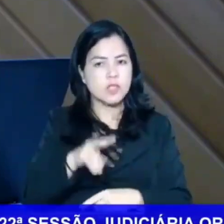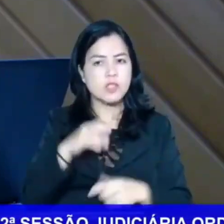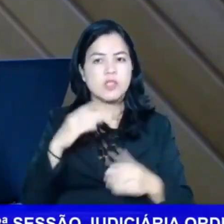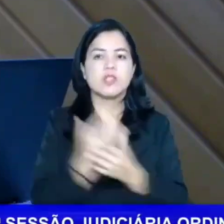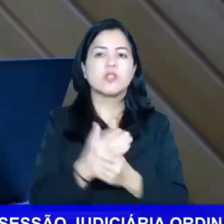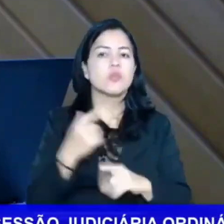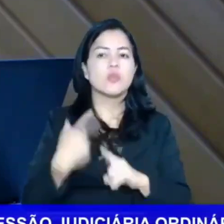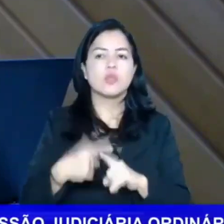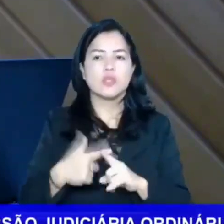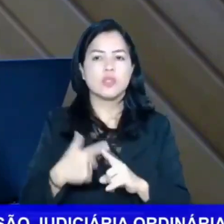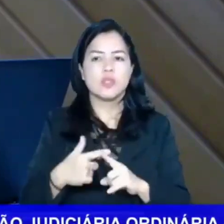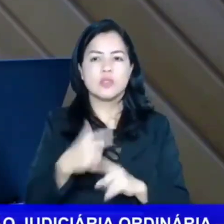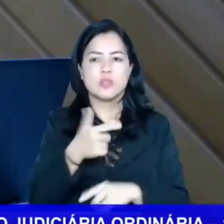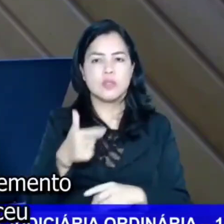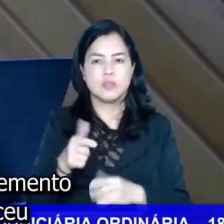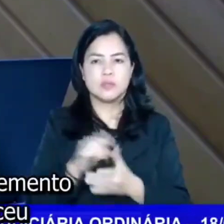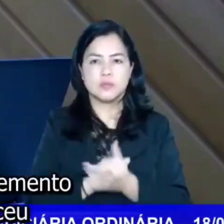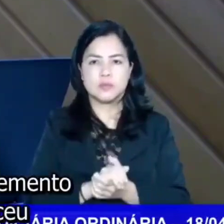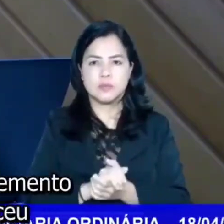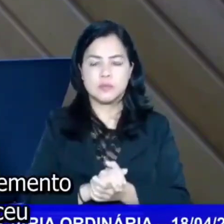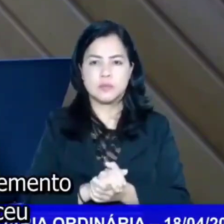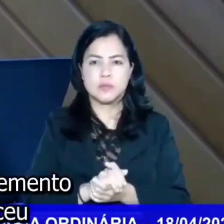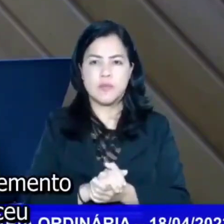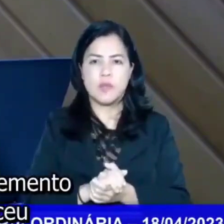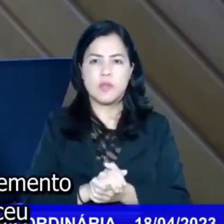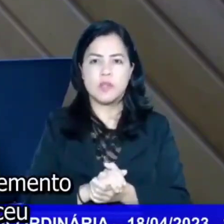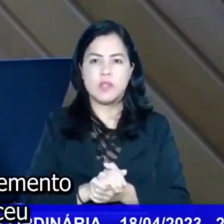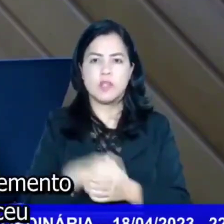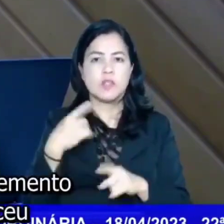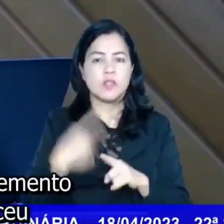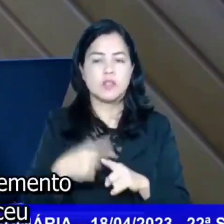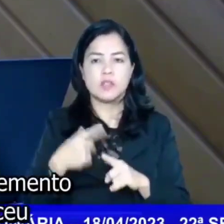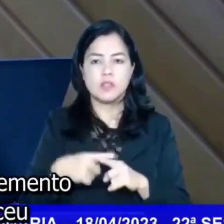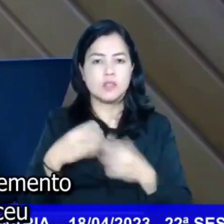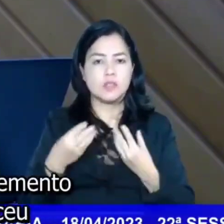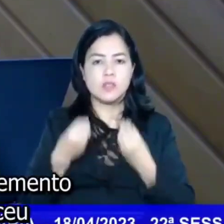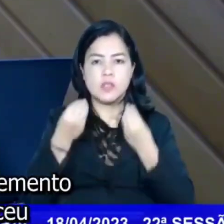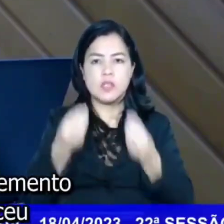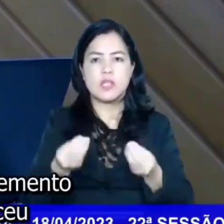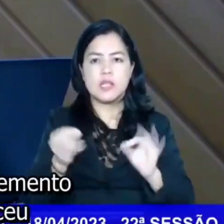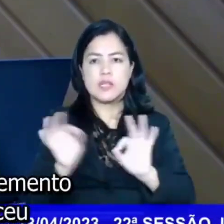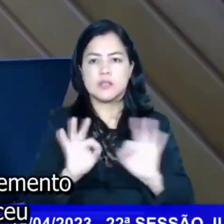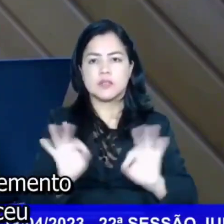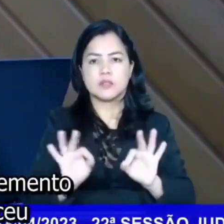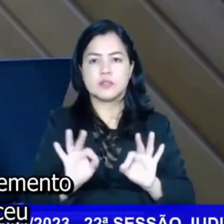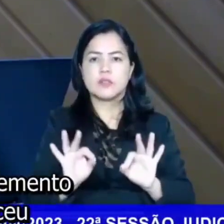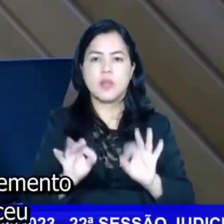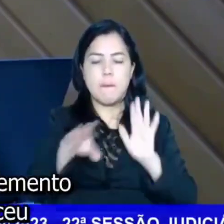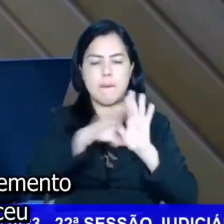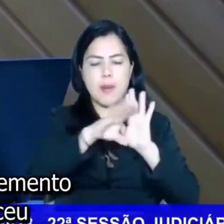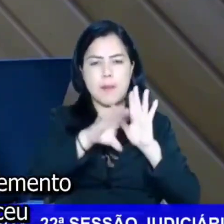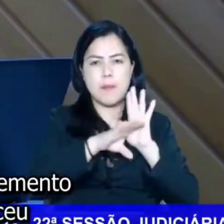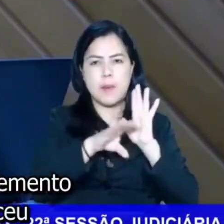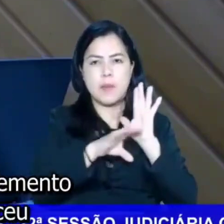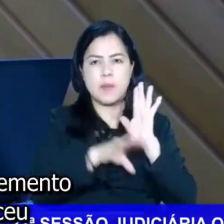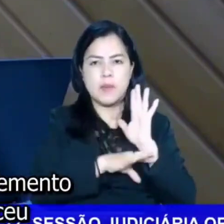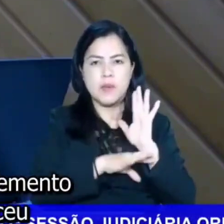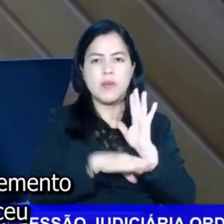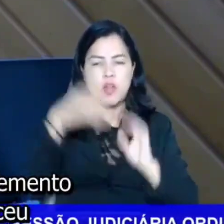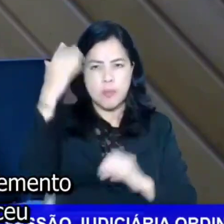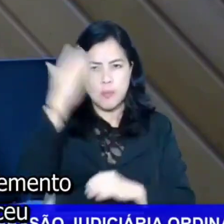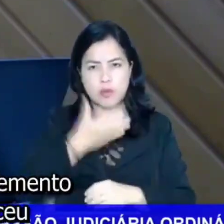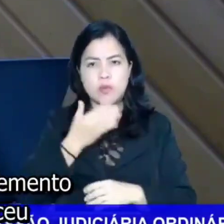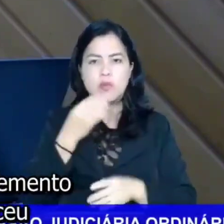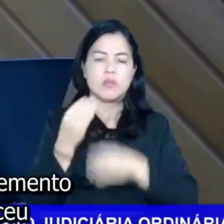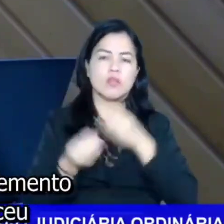que que não estão presentes? Porque ele não trouxe aos autos nenhum elemento apto a comprovar